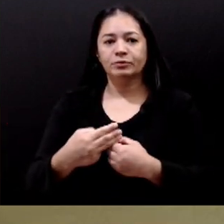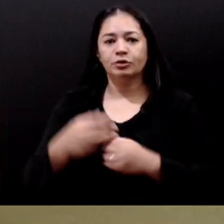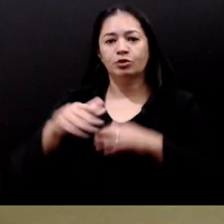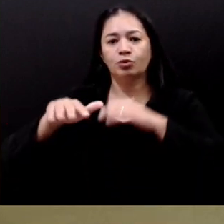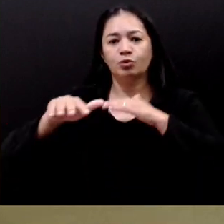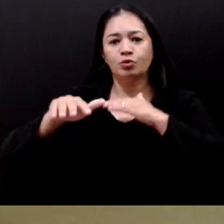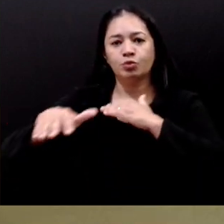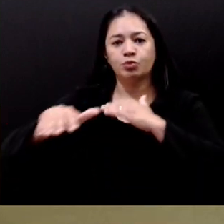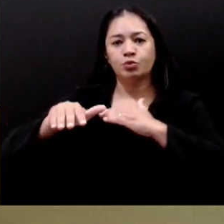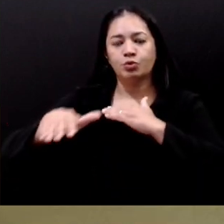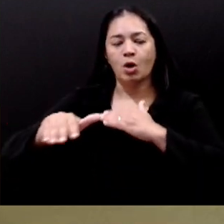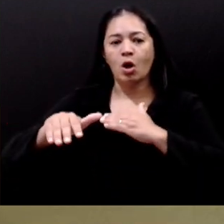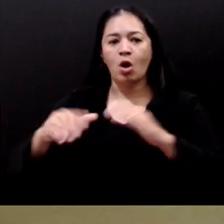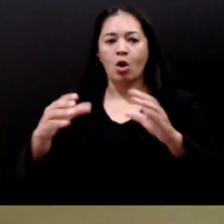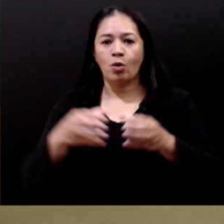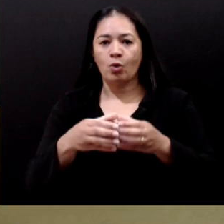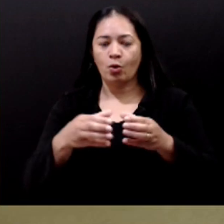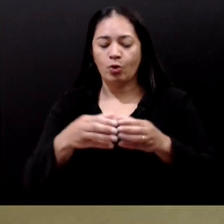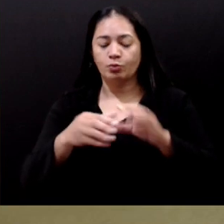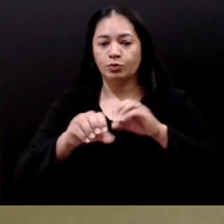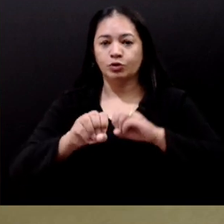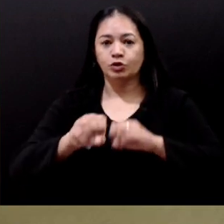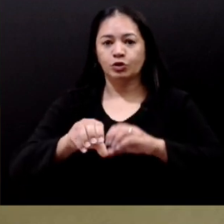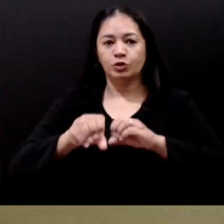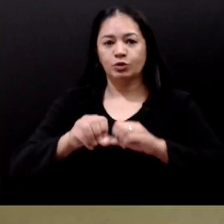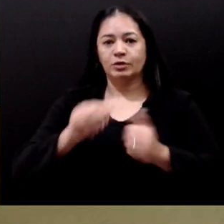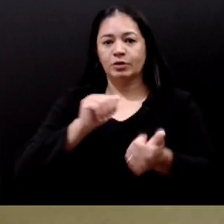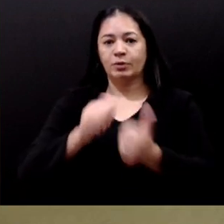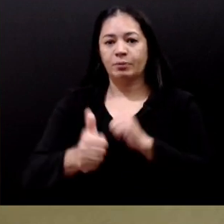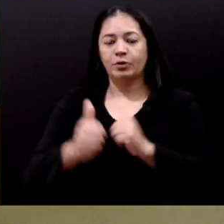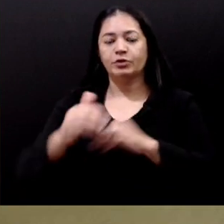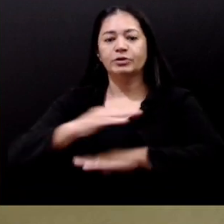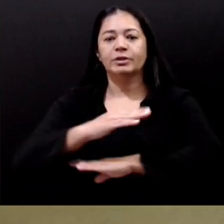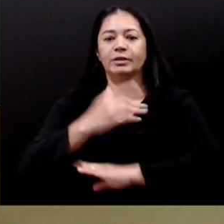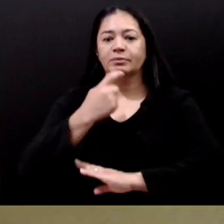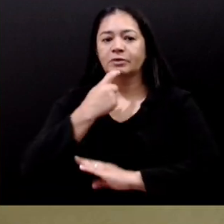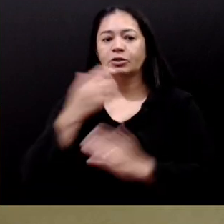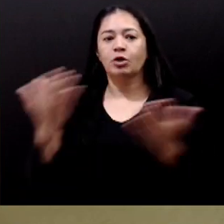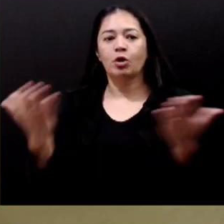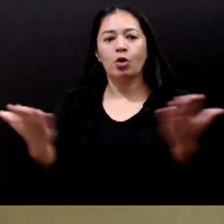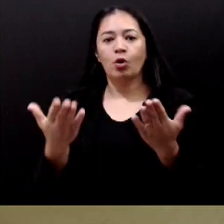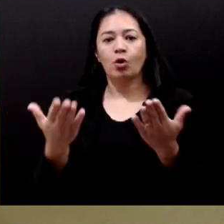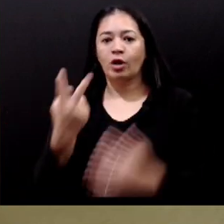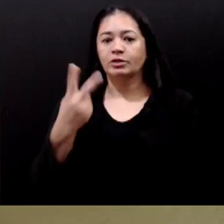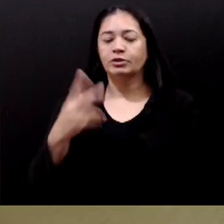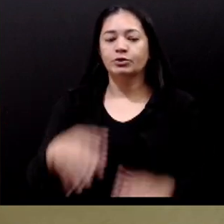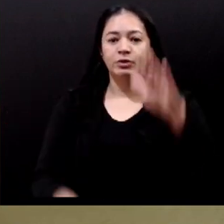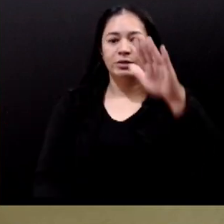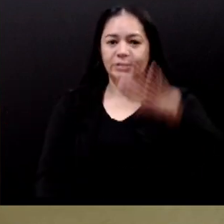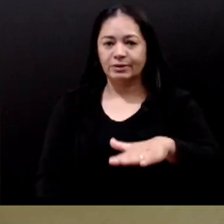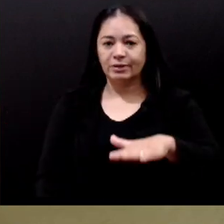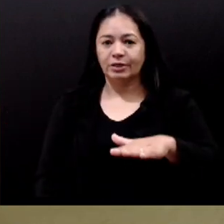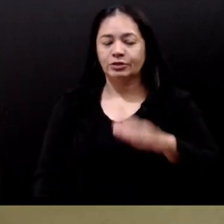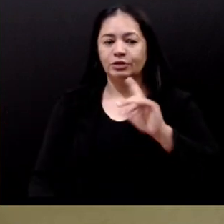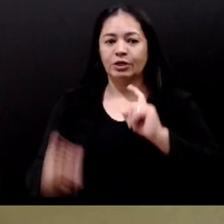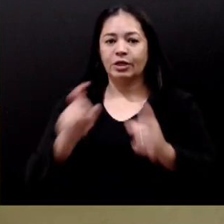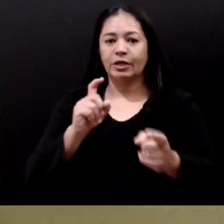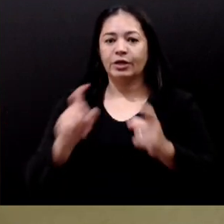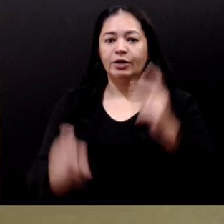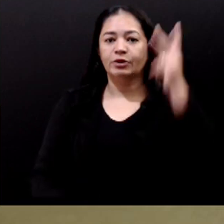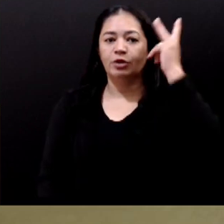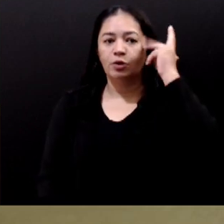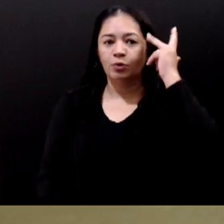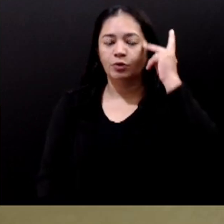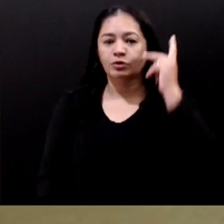de Educação e Esporte da Câmara de Campinas realiza hoje, às 14h, a 5ª reunião ordinária do ano. Um dos destaques